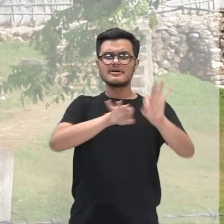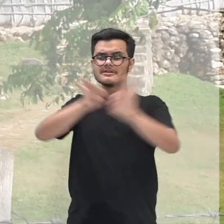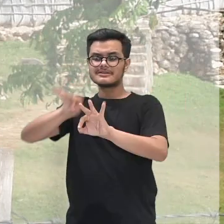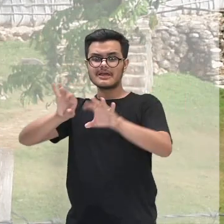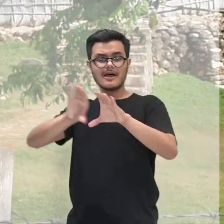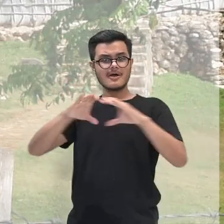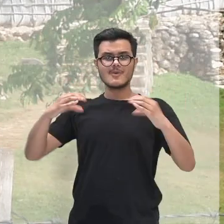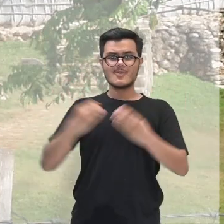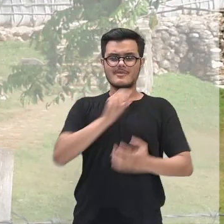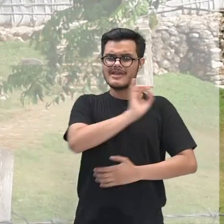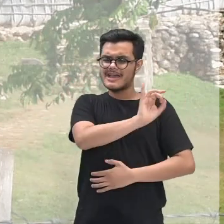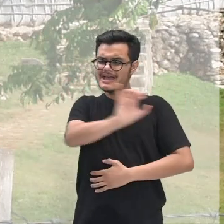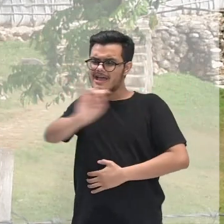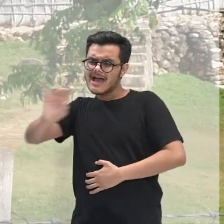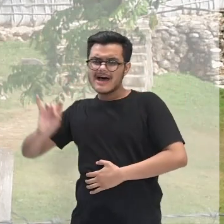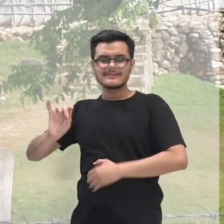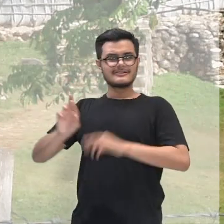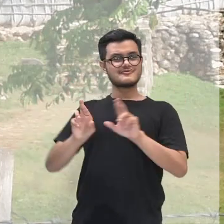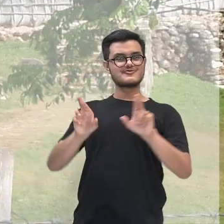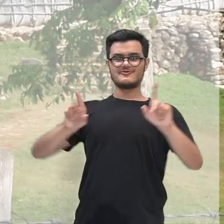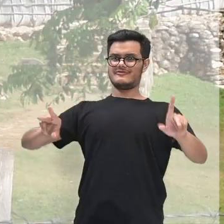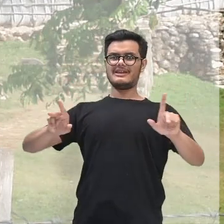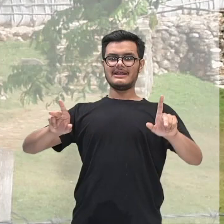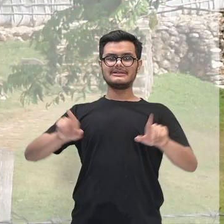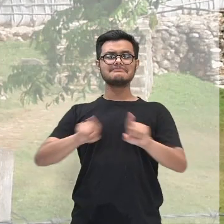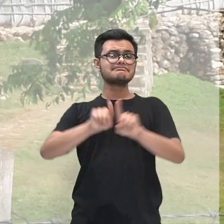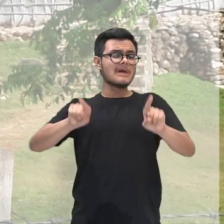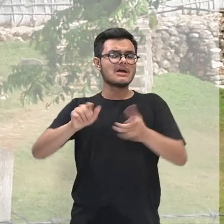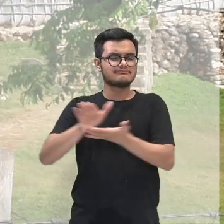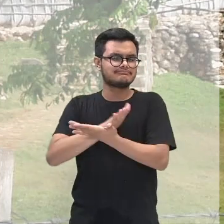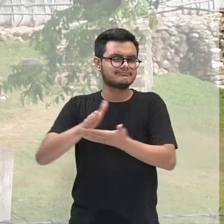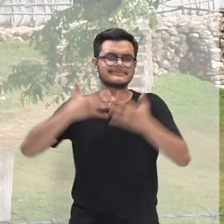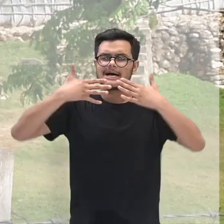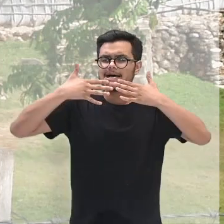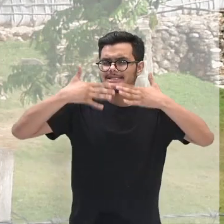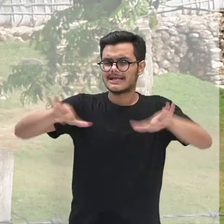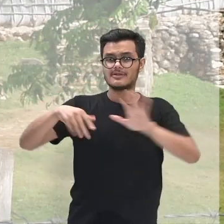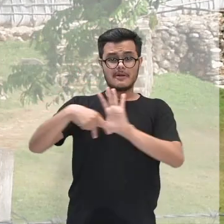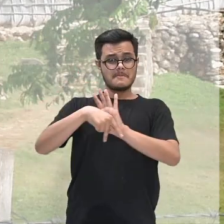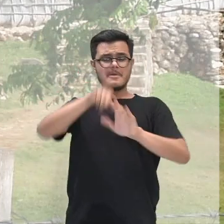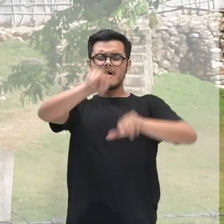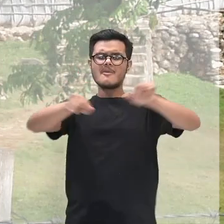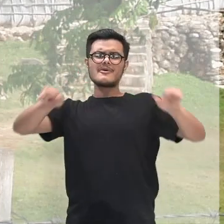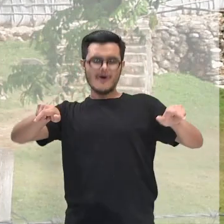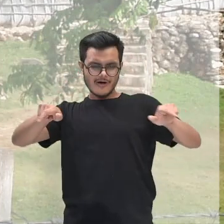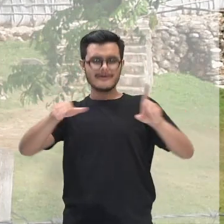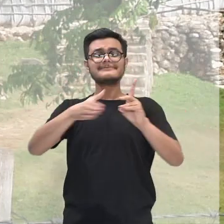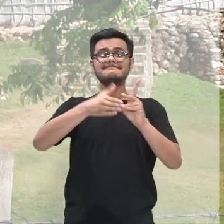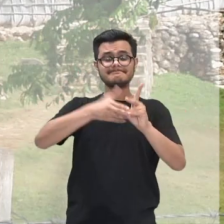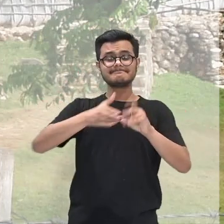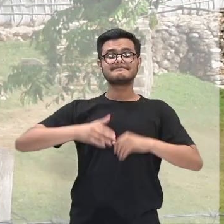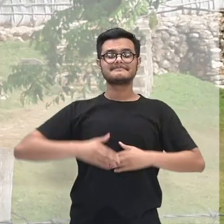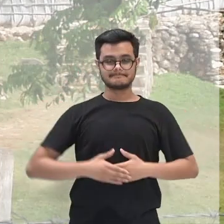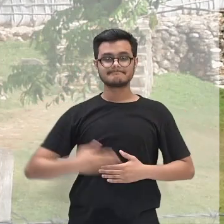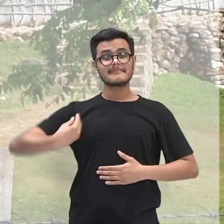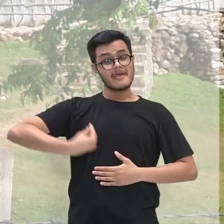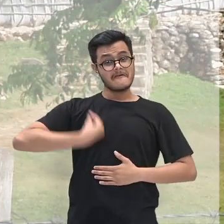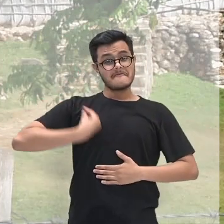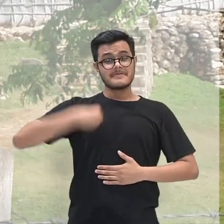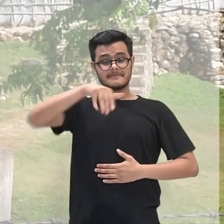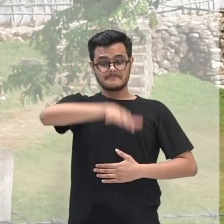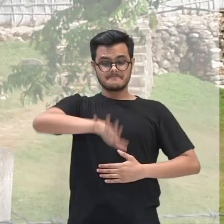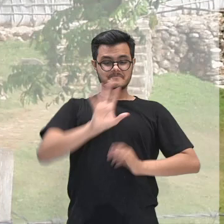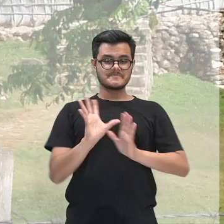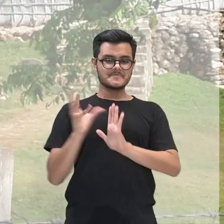cada uma é diferente. Vai ter algumas coisas comuns entre esses grupos de povos indígenas que vão ocupar a região da